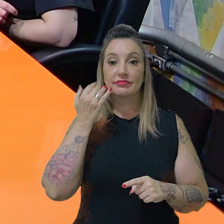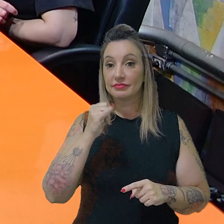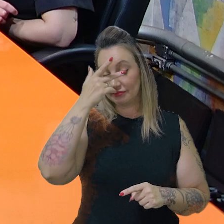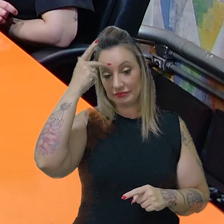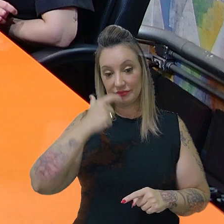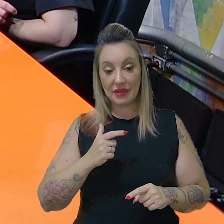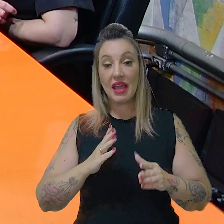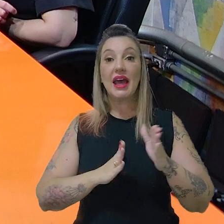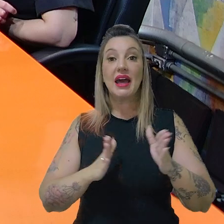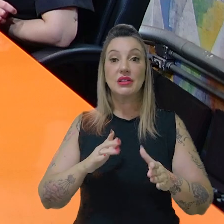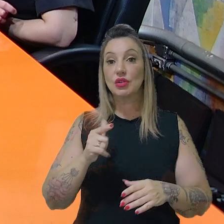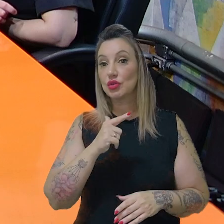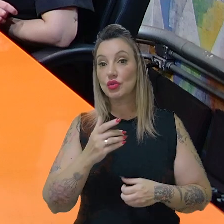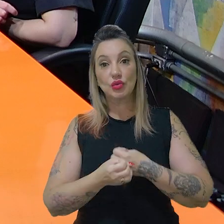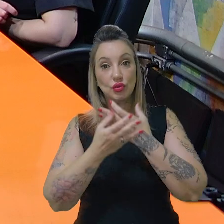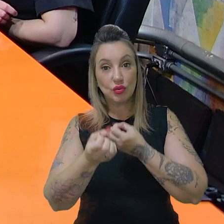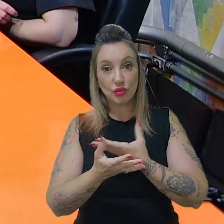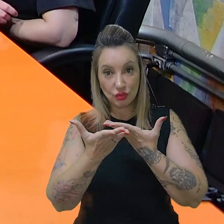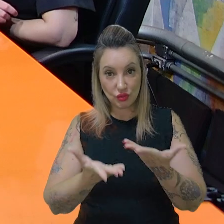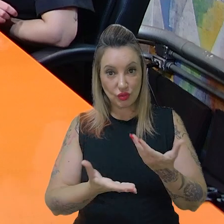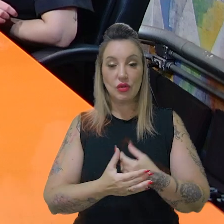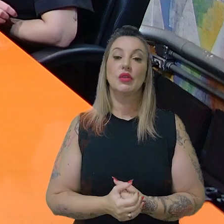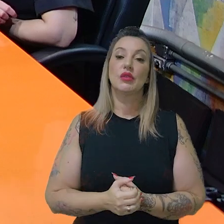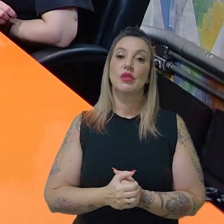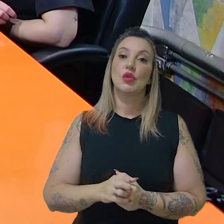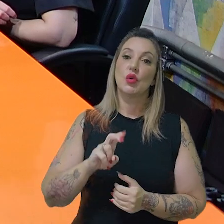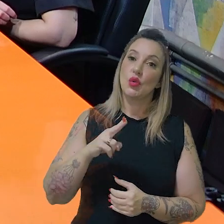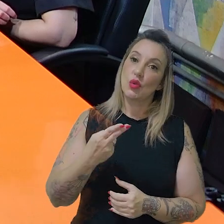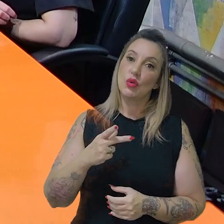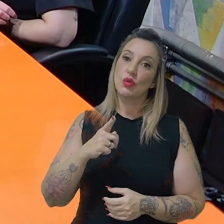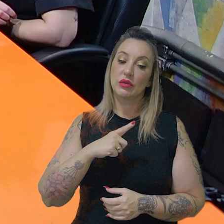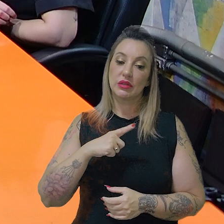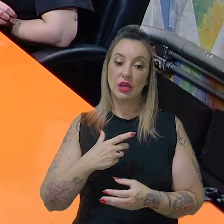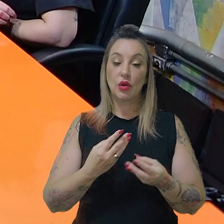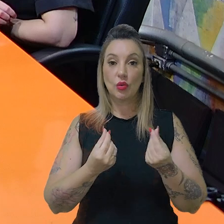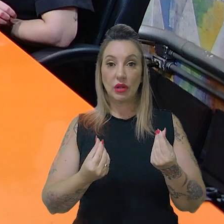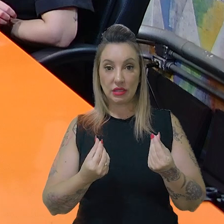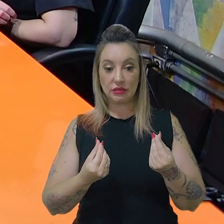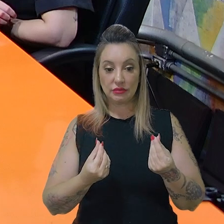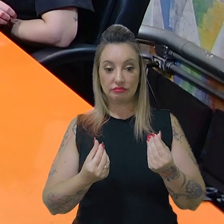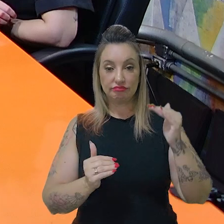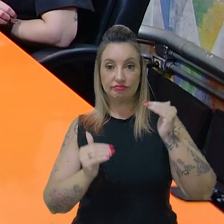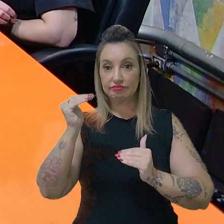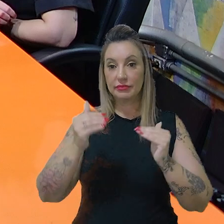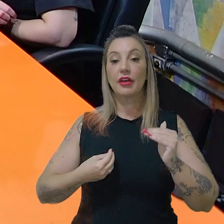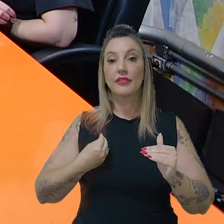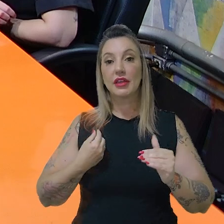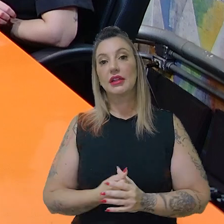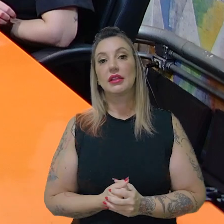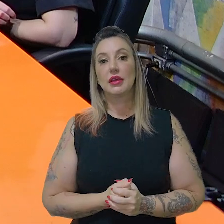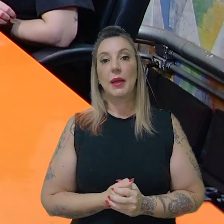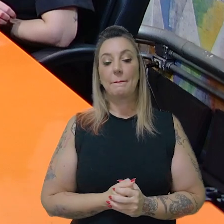teve acesso ou não à informação por muito tempo ou se ela teve uma qualidade tal uma qualidade tal de vida uhum